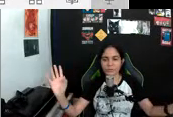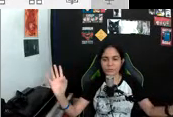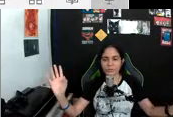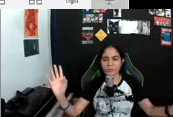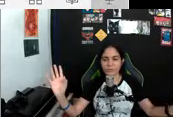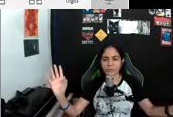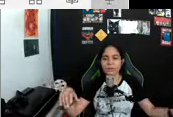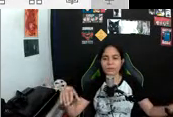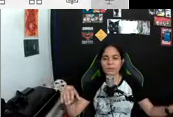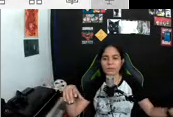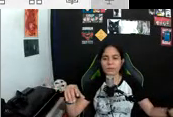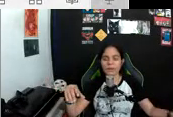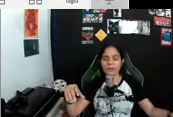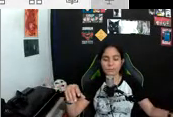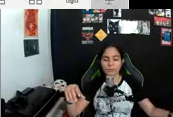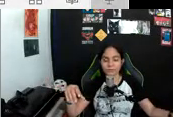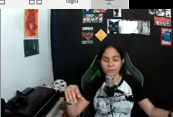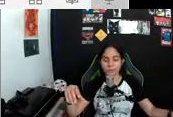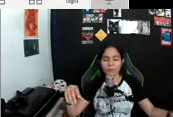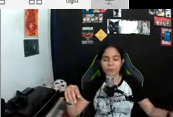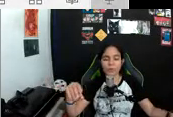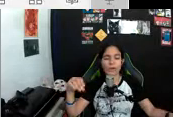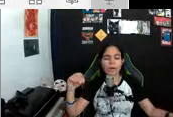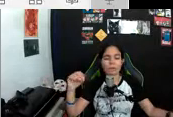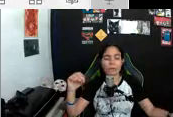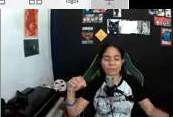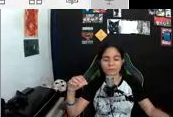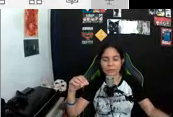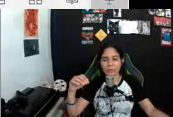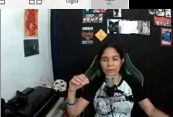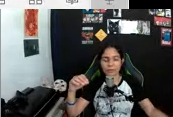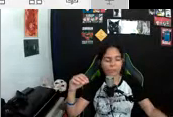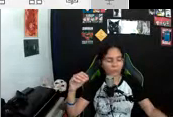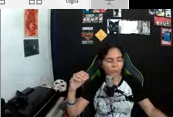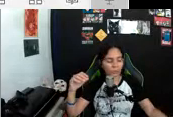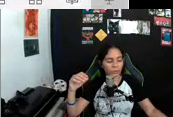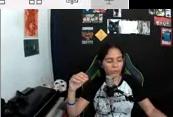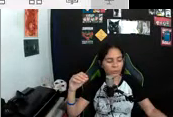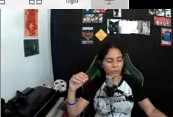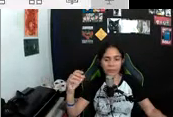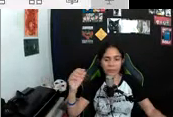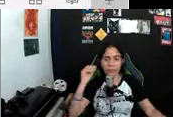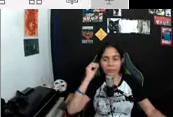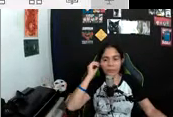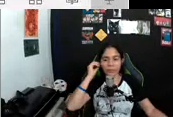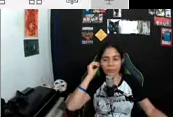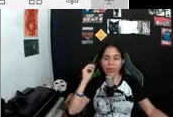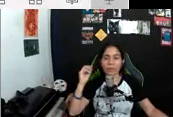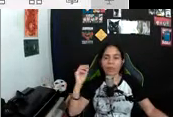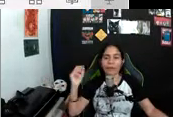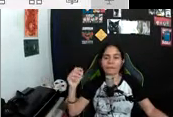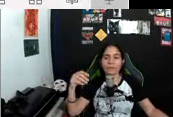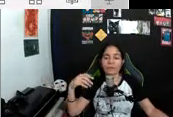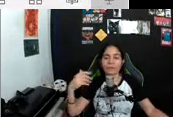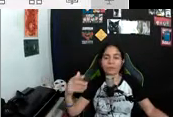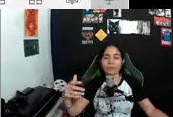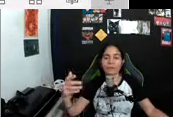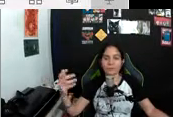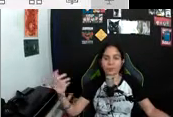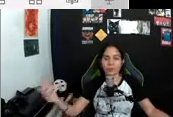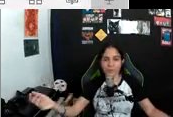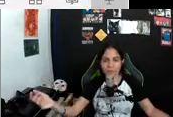mesmo que seja uma pessoa que não atue em área profissional nenhuma, mas é necessário ter muita atenção e cuidado para